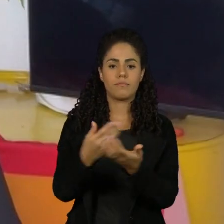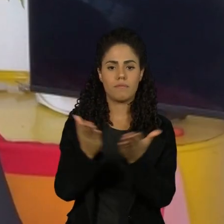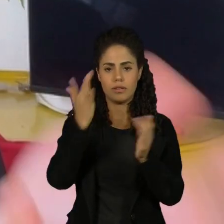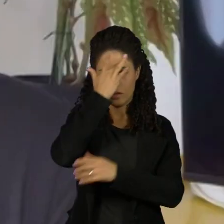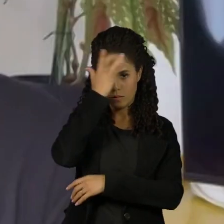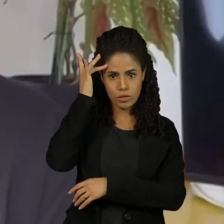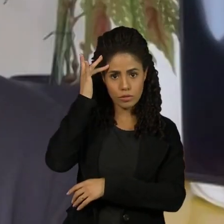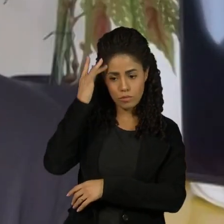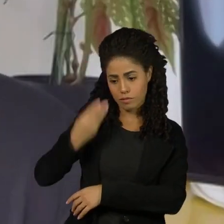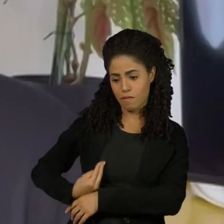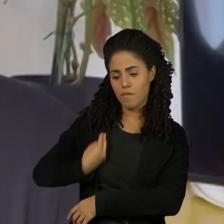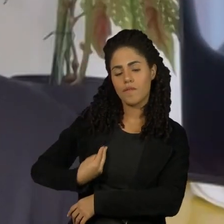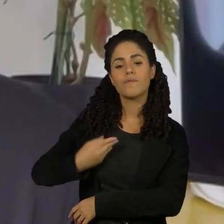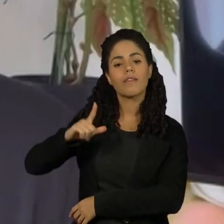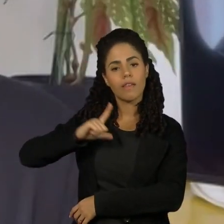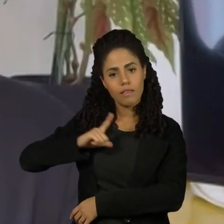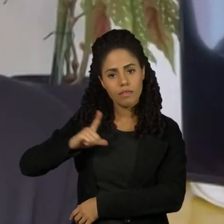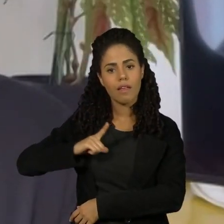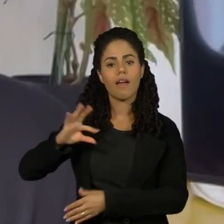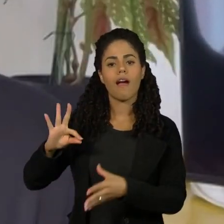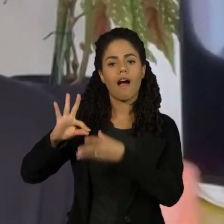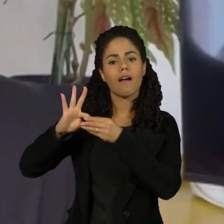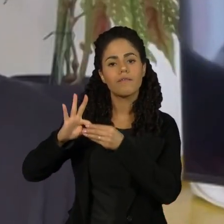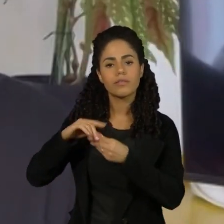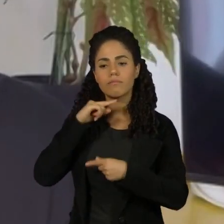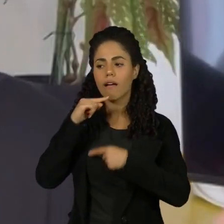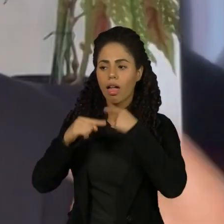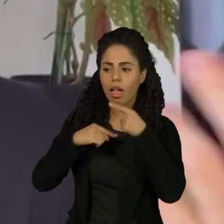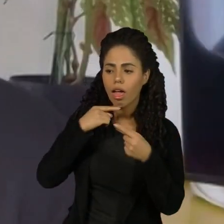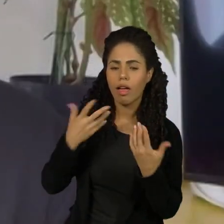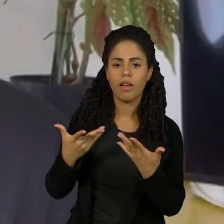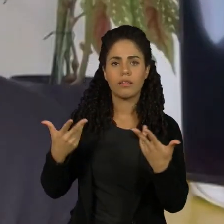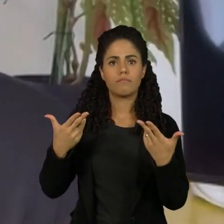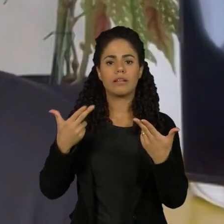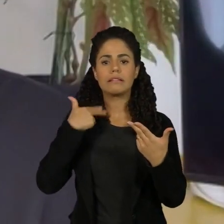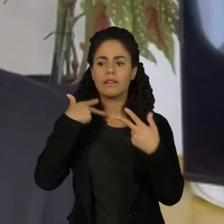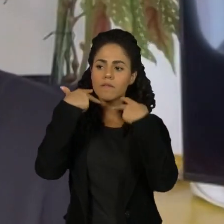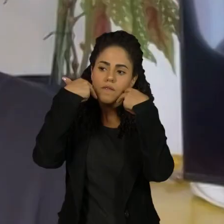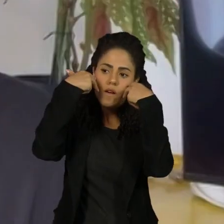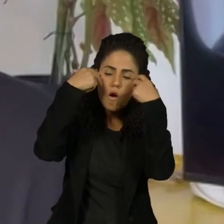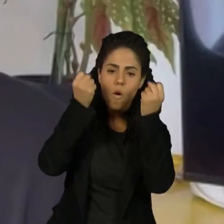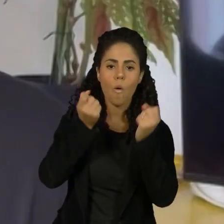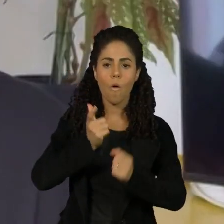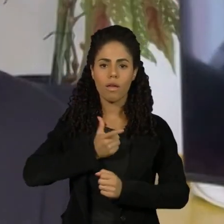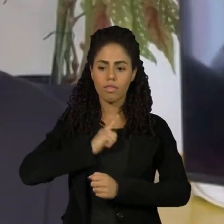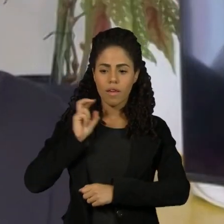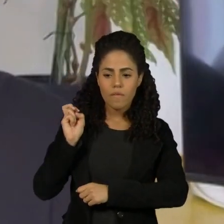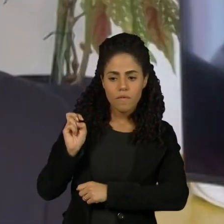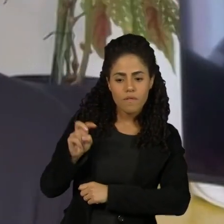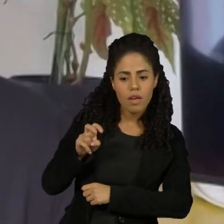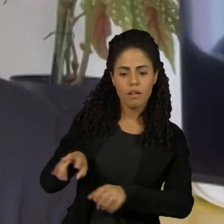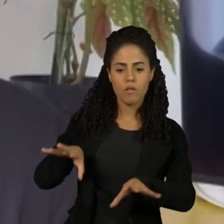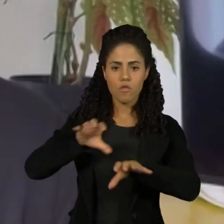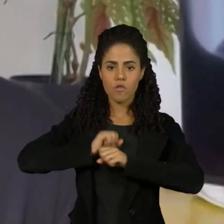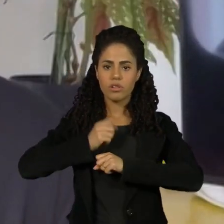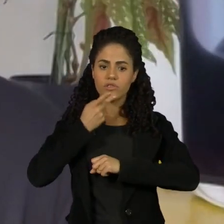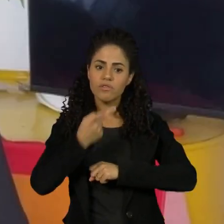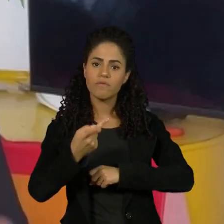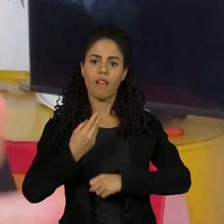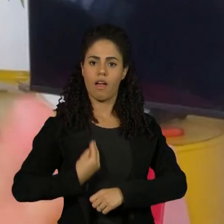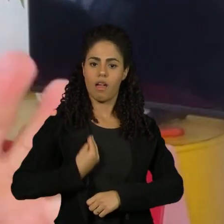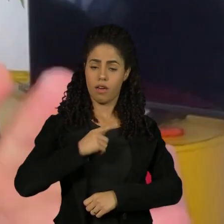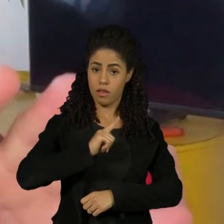que vivem com HIV, porque as pessoas começam a se fechar, começam a se retrair, têm vergonha de viver com HIV, têm medo de falar que vive com